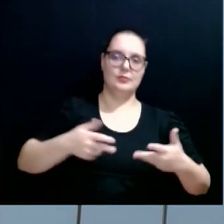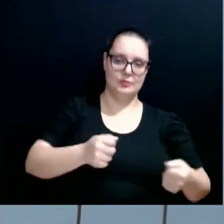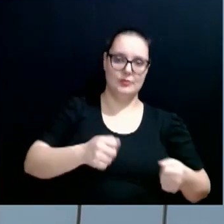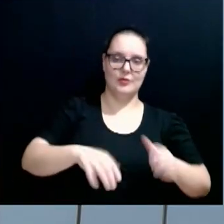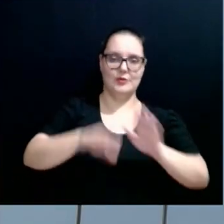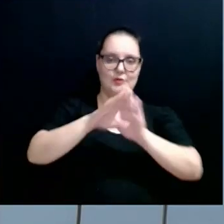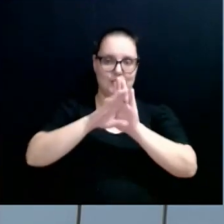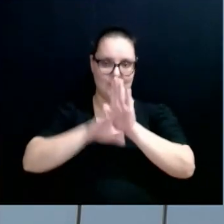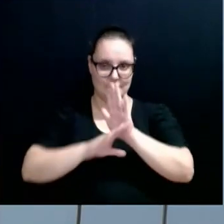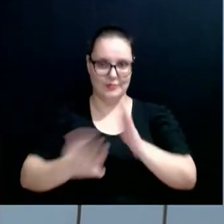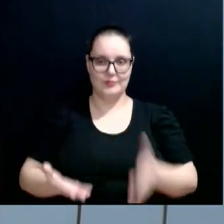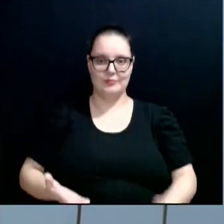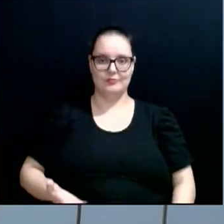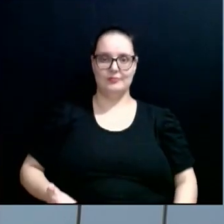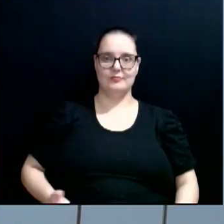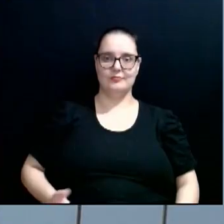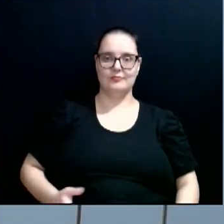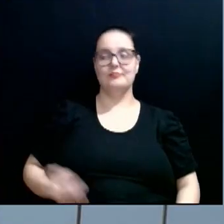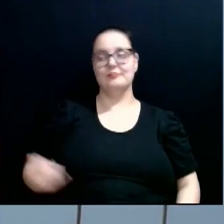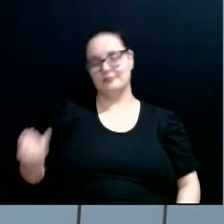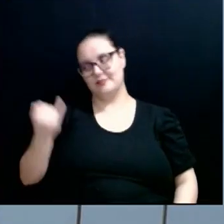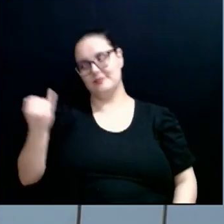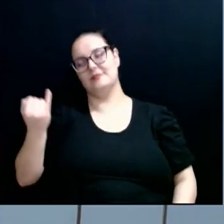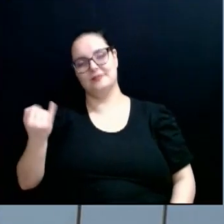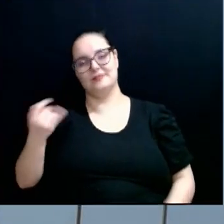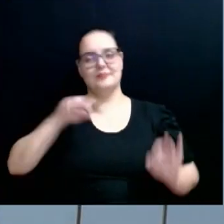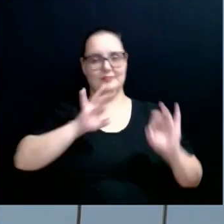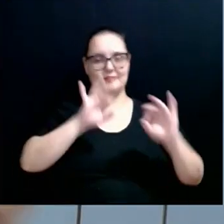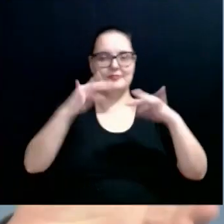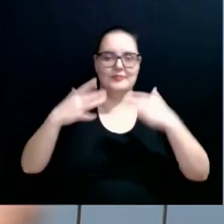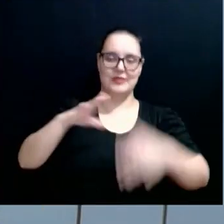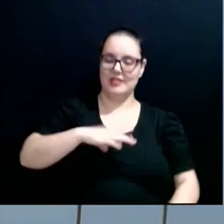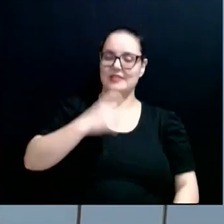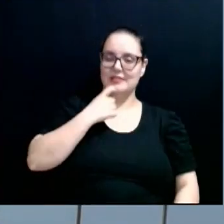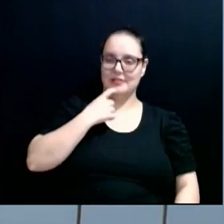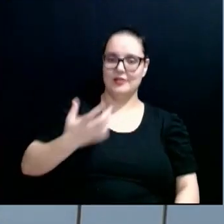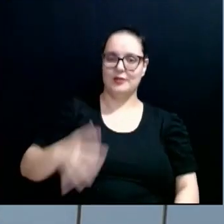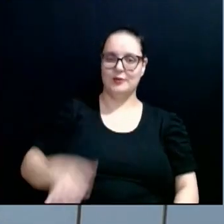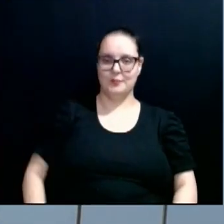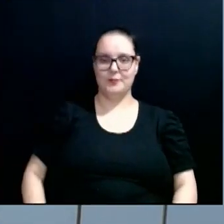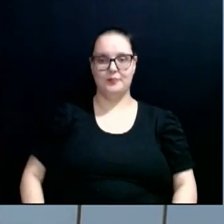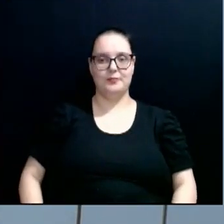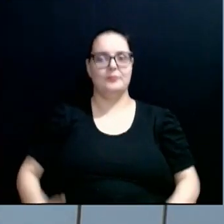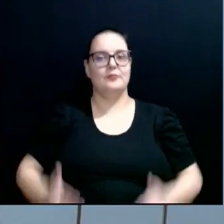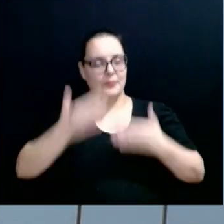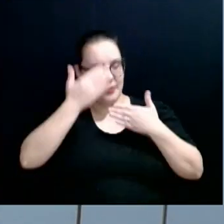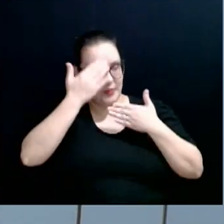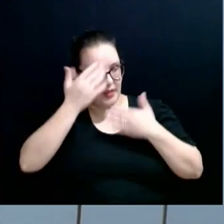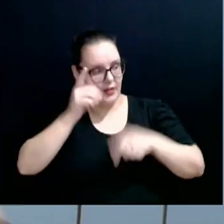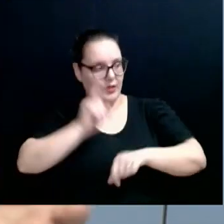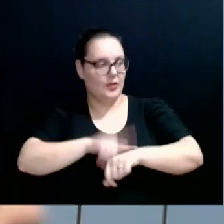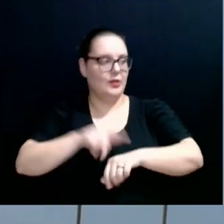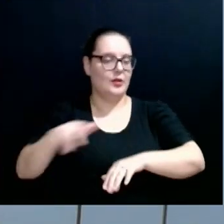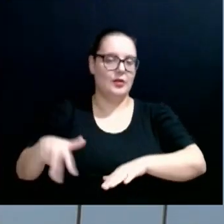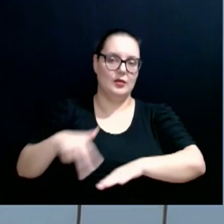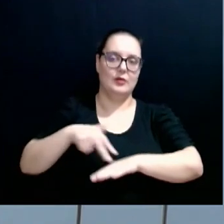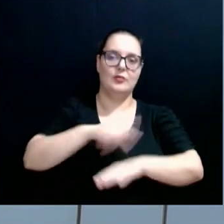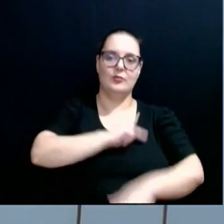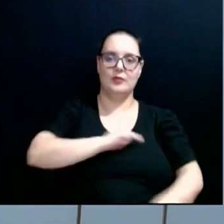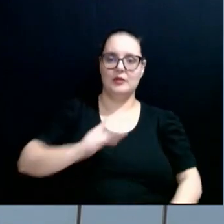bem conceituado e muito assistido na cidade de Campinas. Agradecer aqui a disponibilidade do presidente da INDEC de trazer